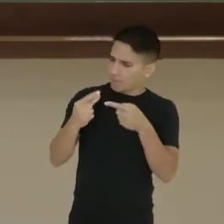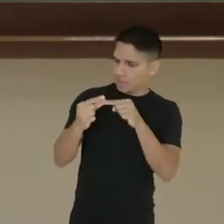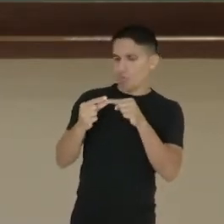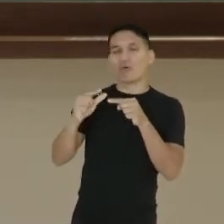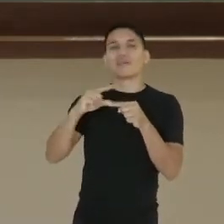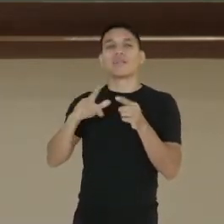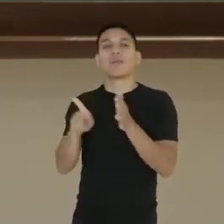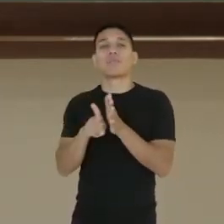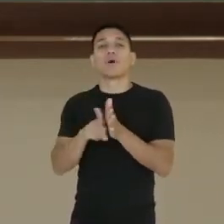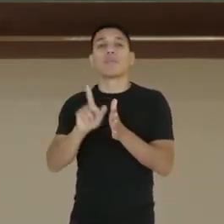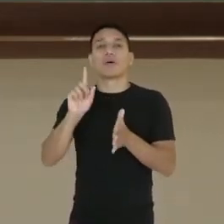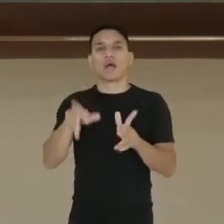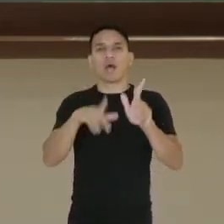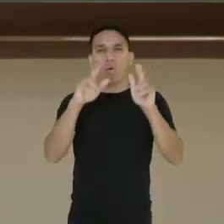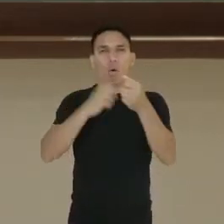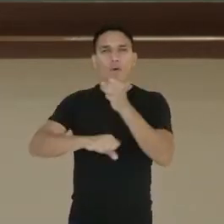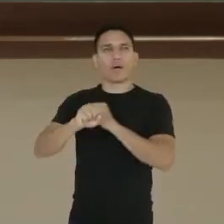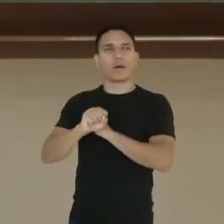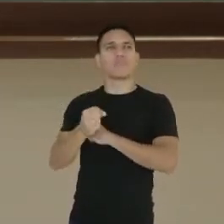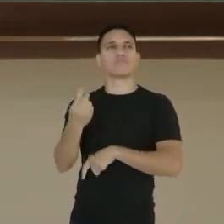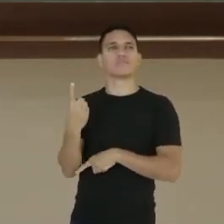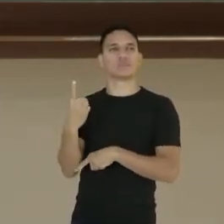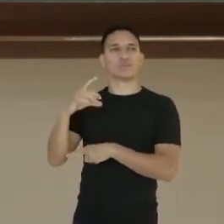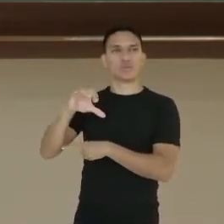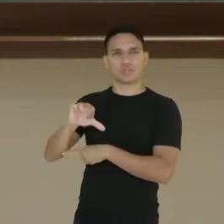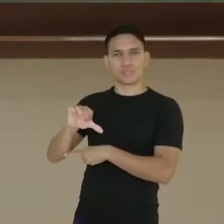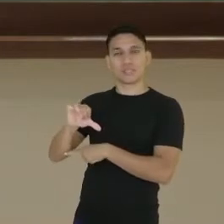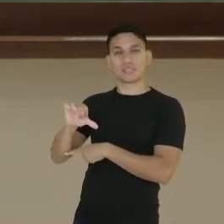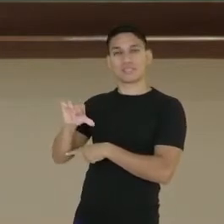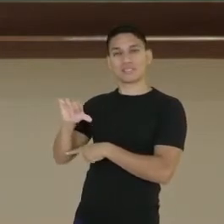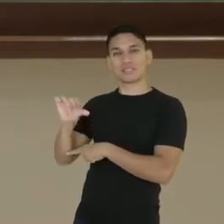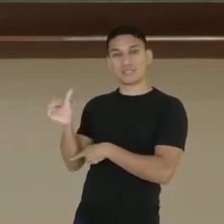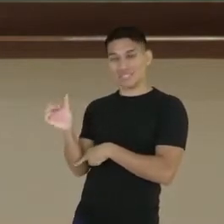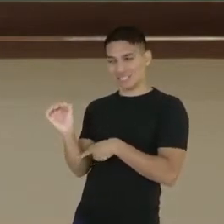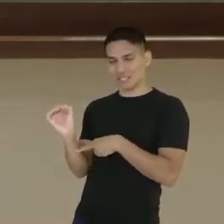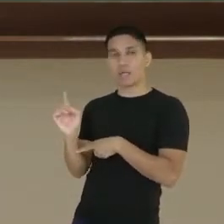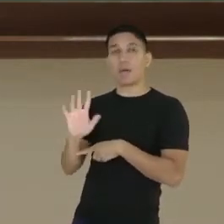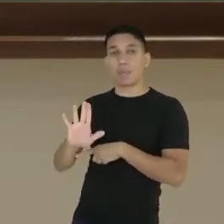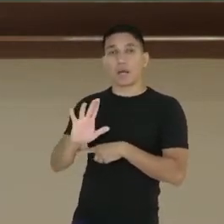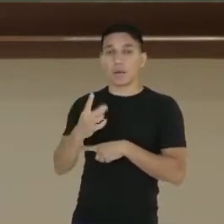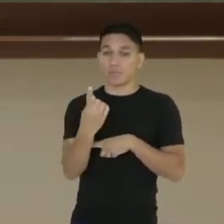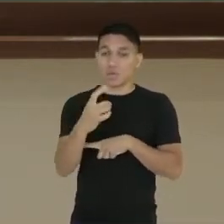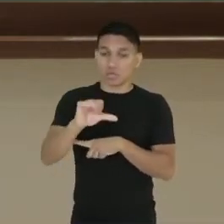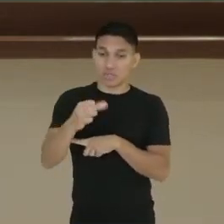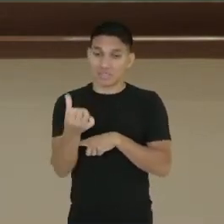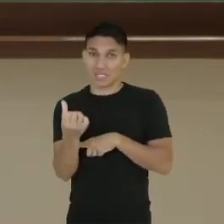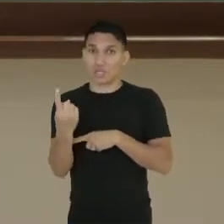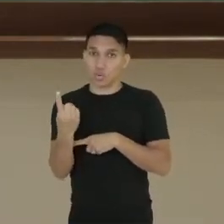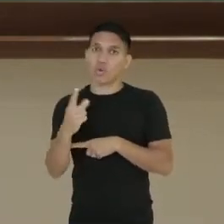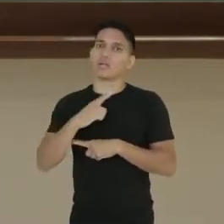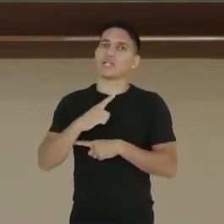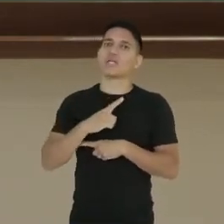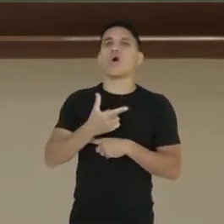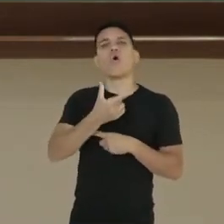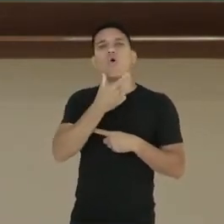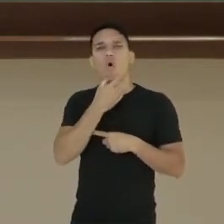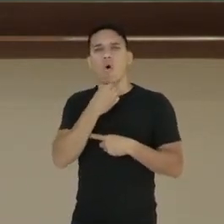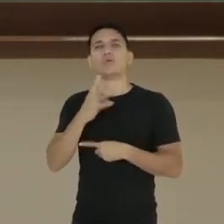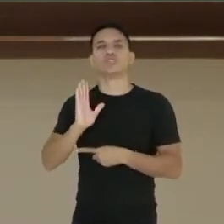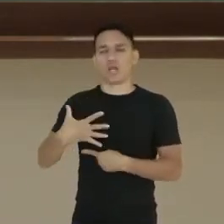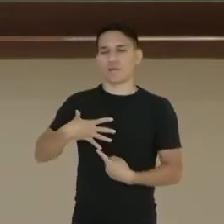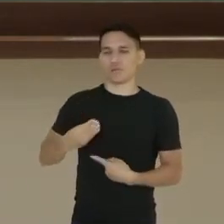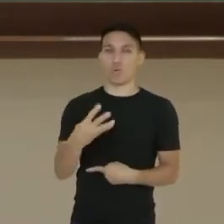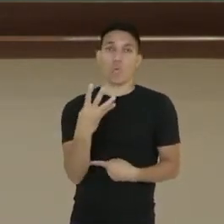pílula anticoncepcional em 1960. Em 1961, tinha um senhor que ele tinha quatro filhos e ele